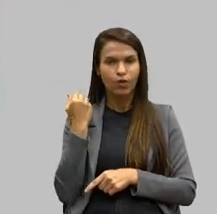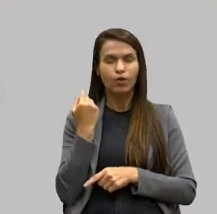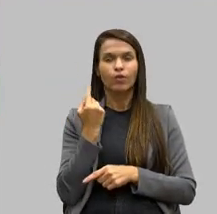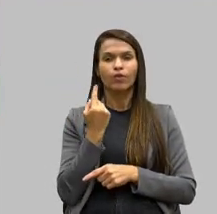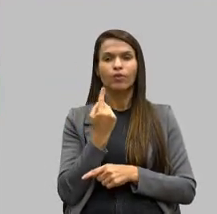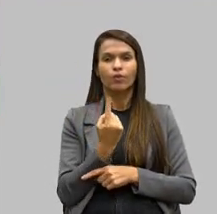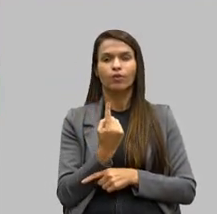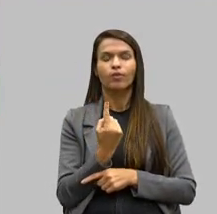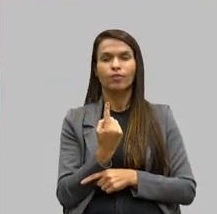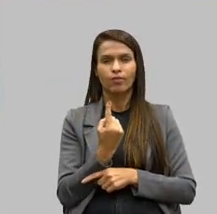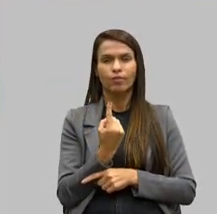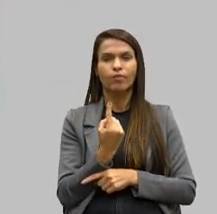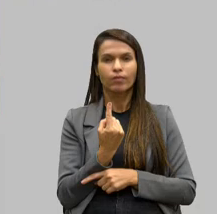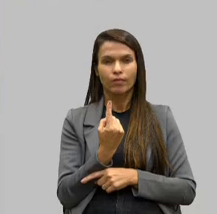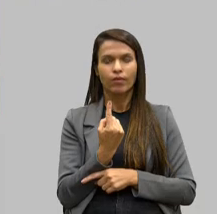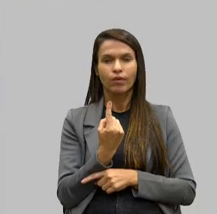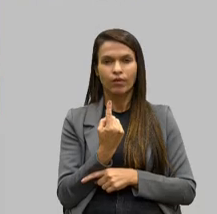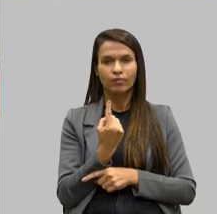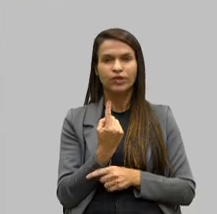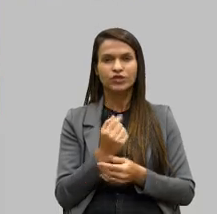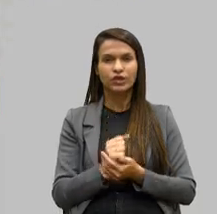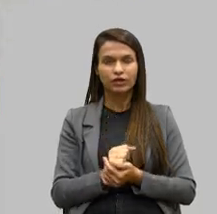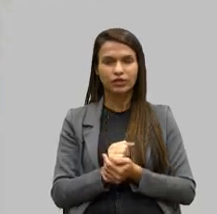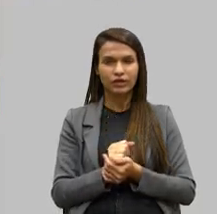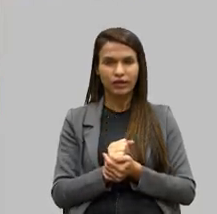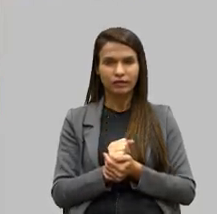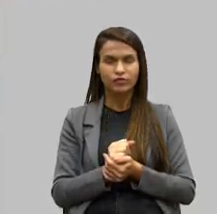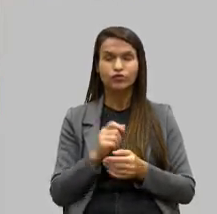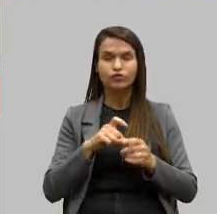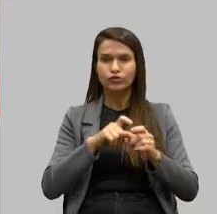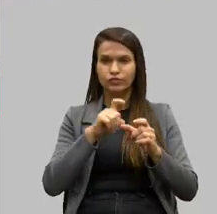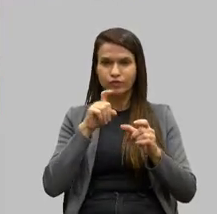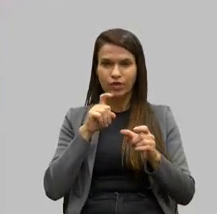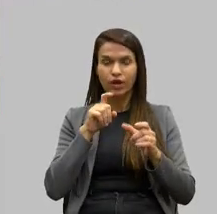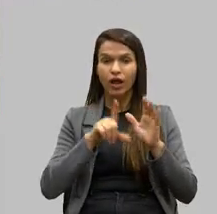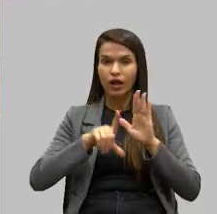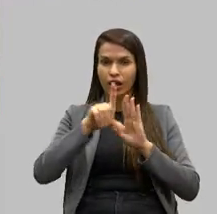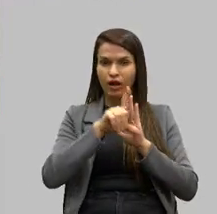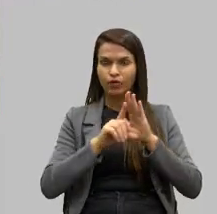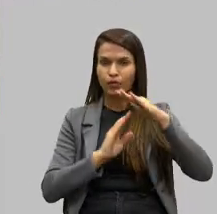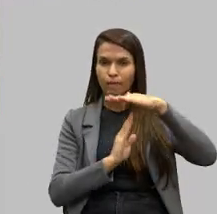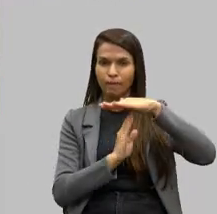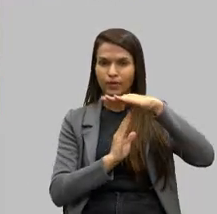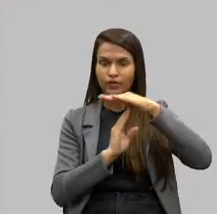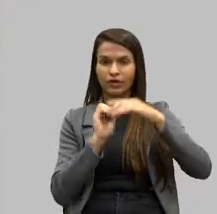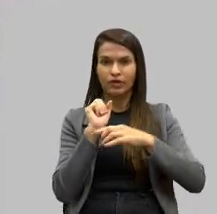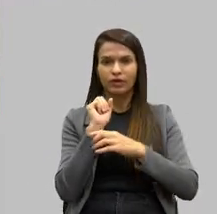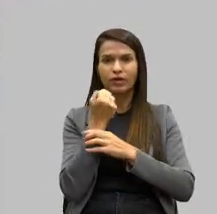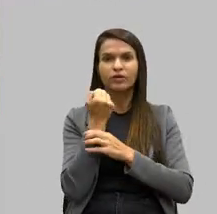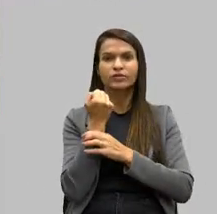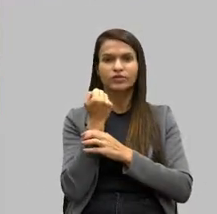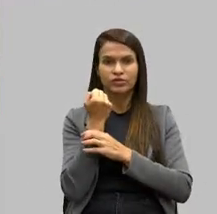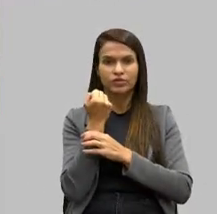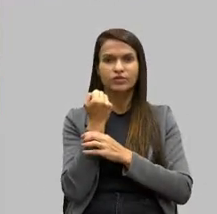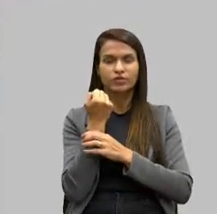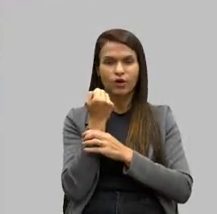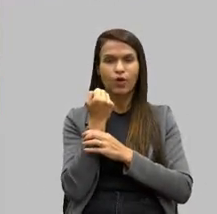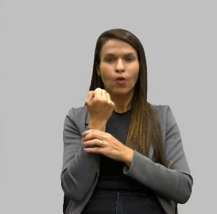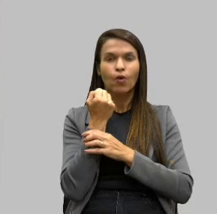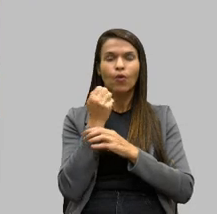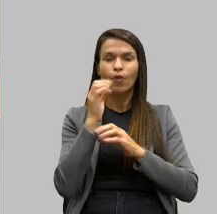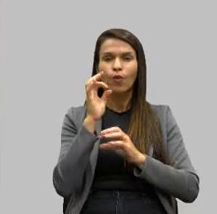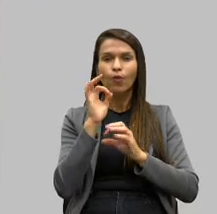medida cautelar suspendendo a legislação do piso que garantia o reajuste